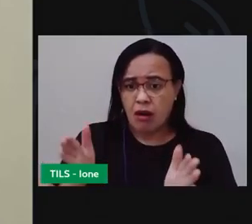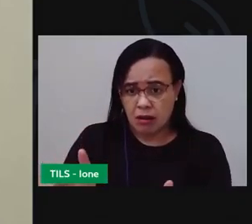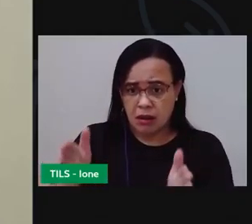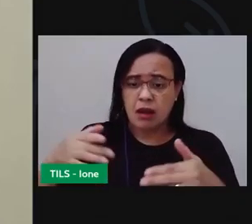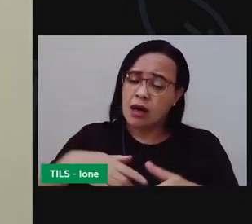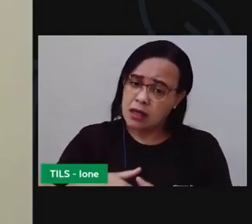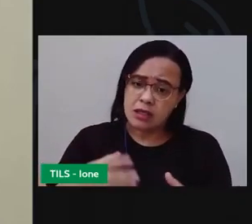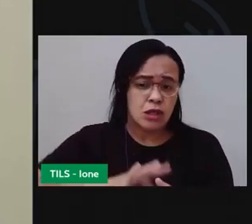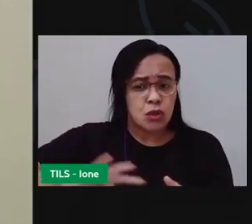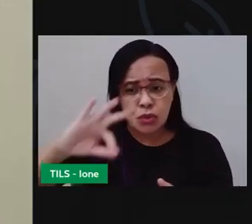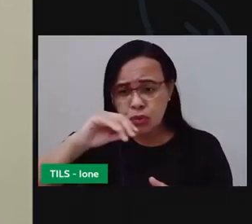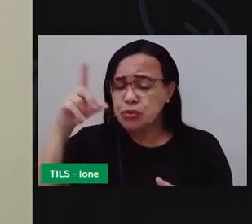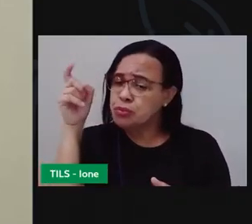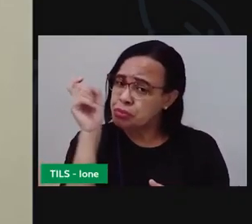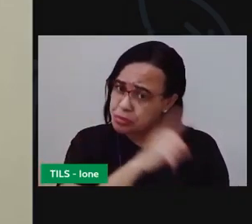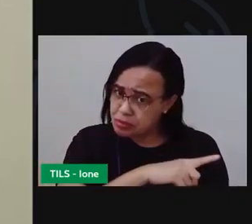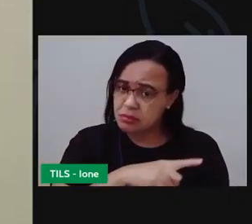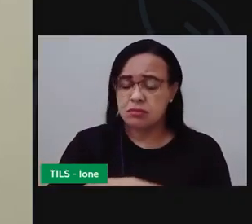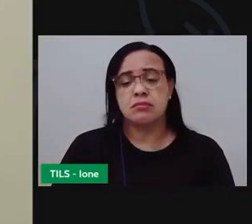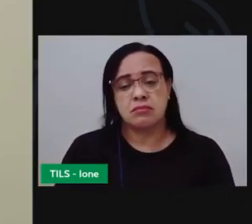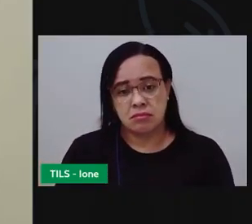A gente vai ter também aqui